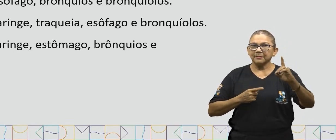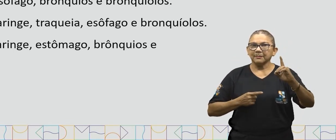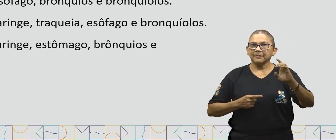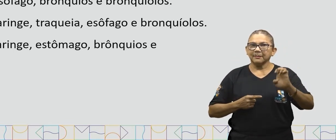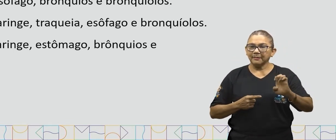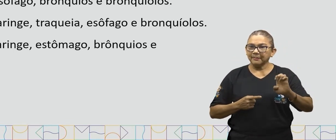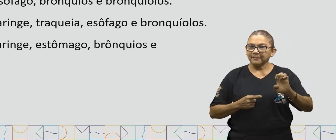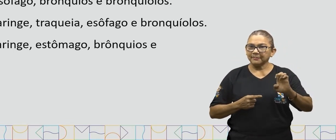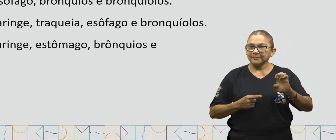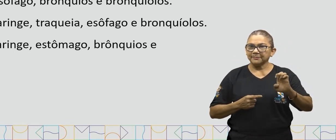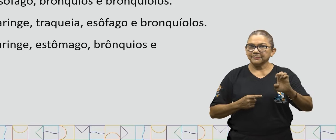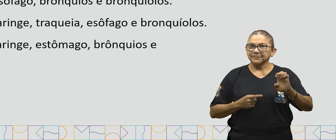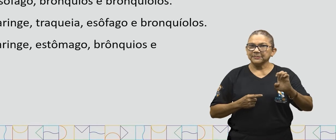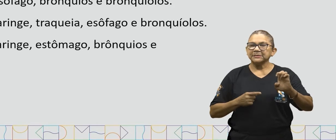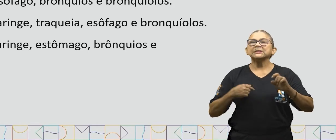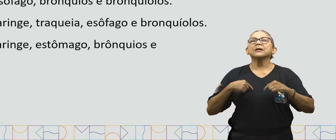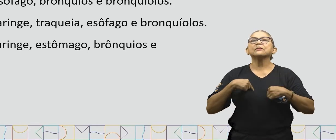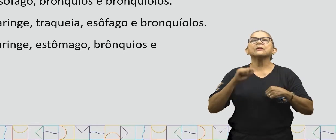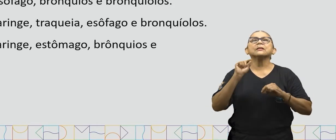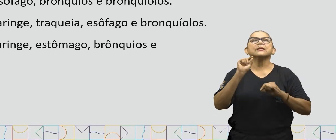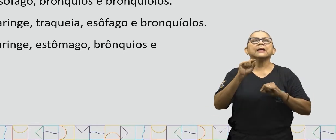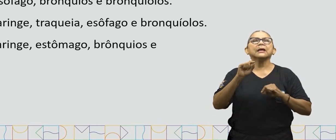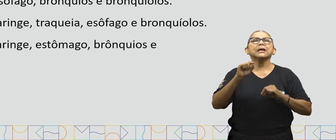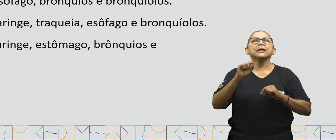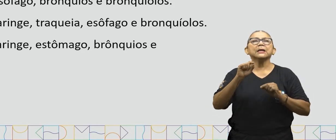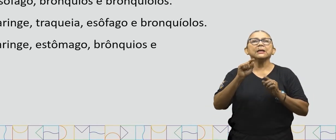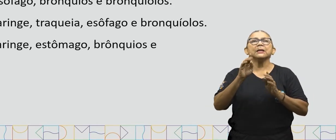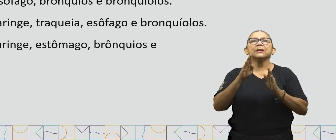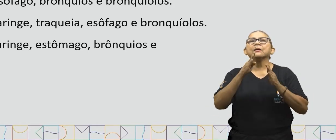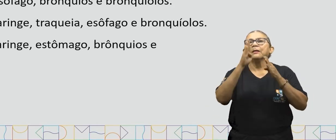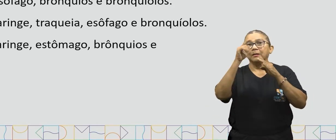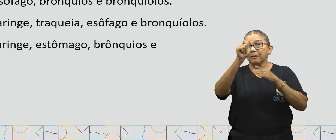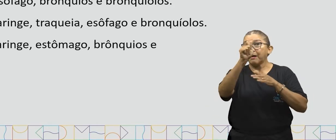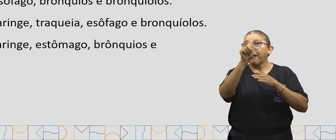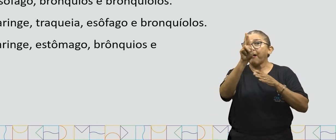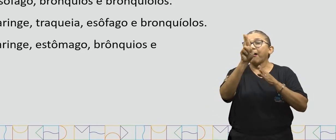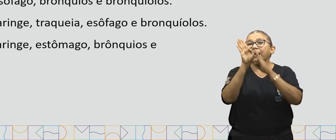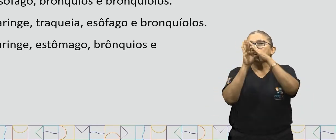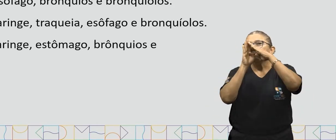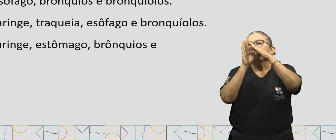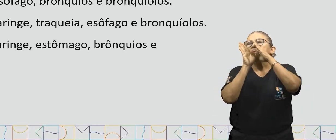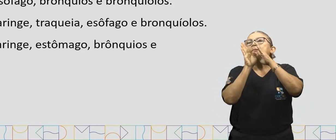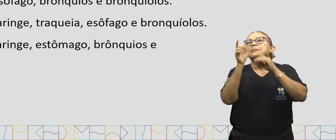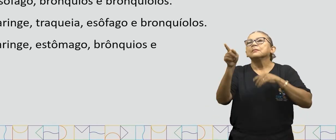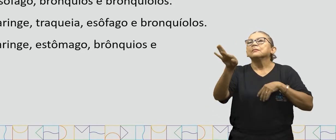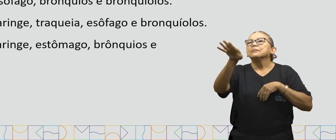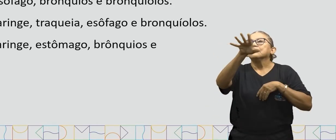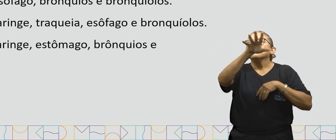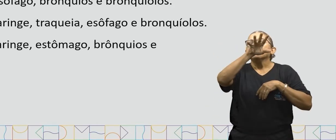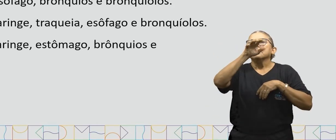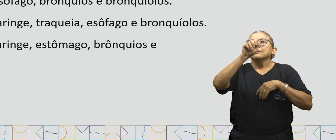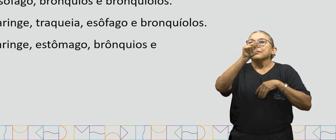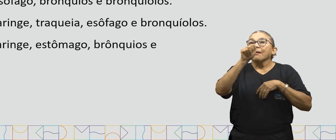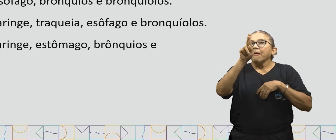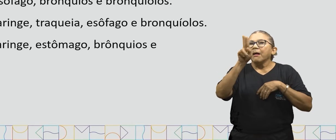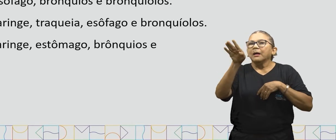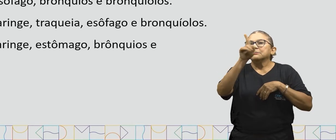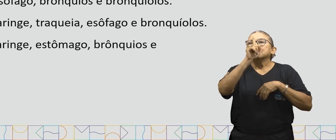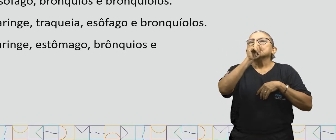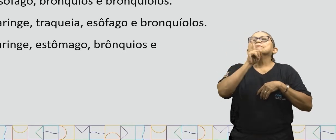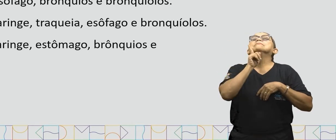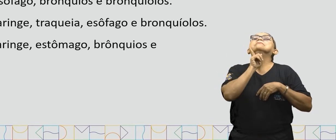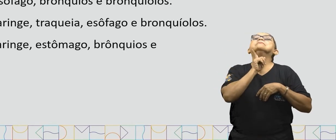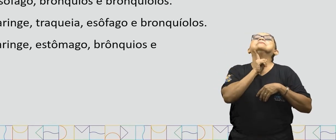por... Então, aí você tem 5 alternativas. Você tem que marcar a alternativa que corresponde ao